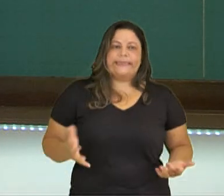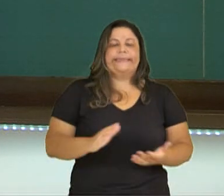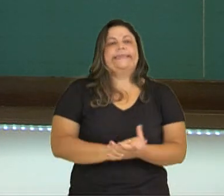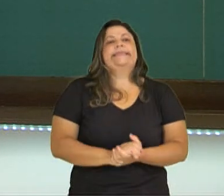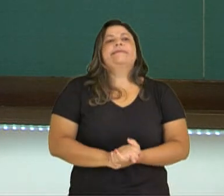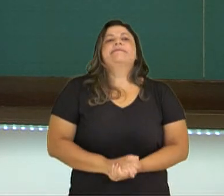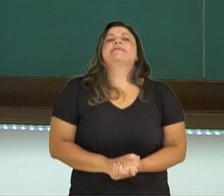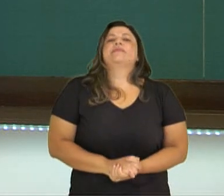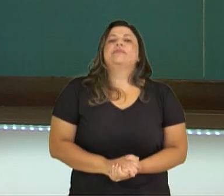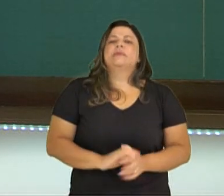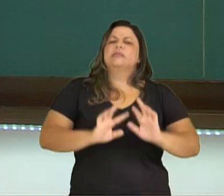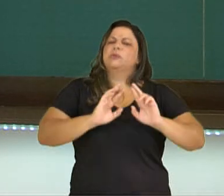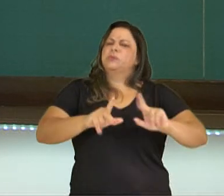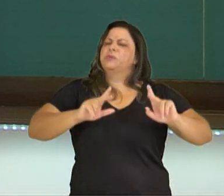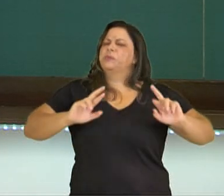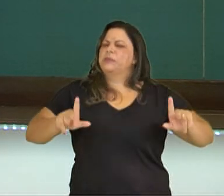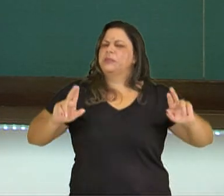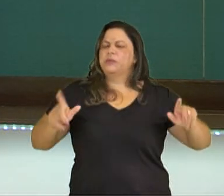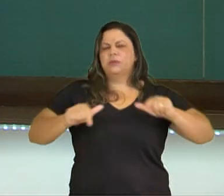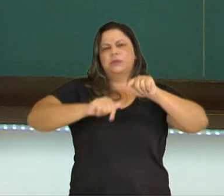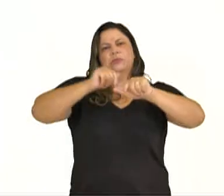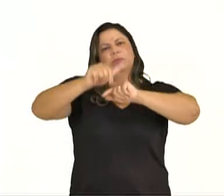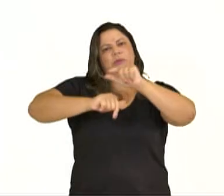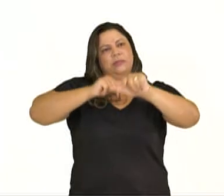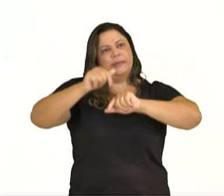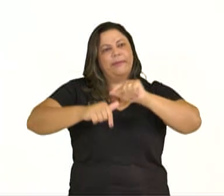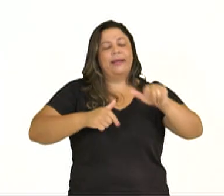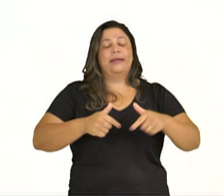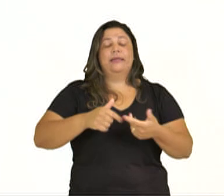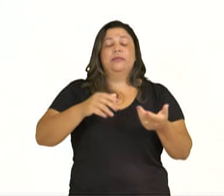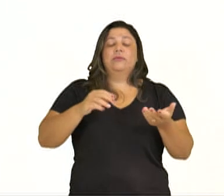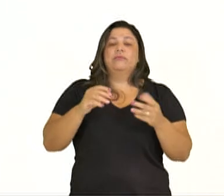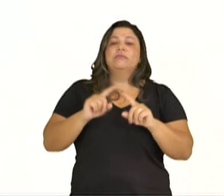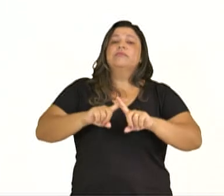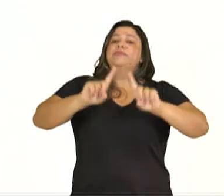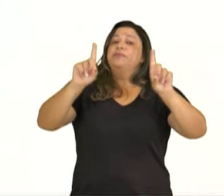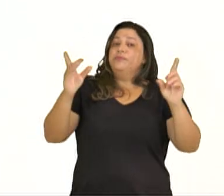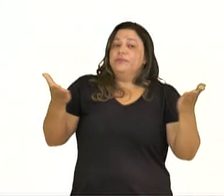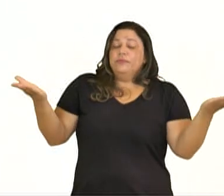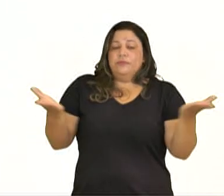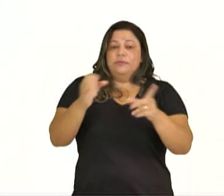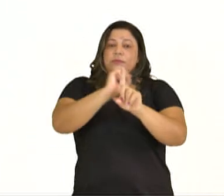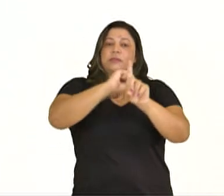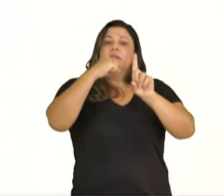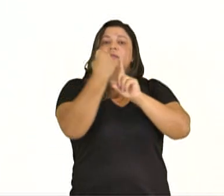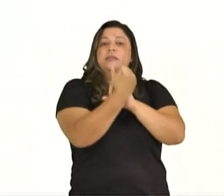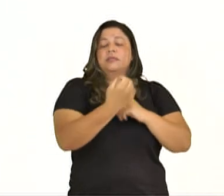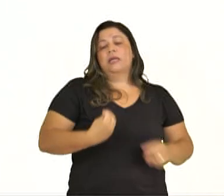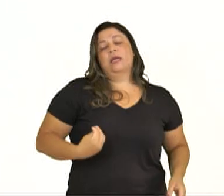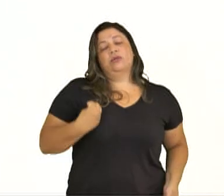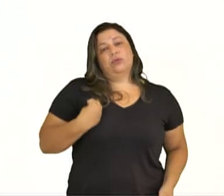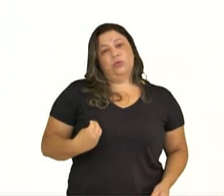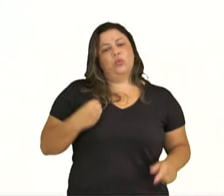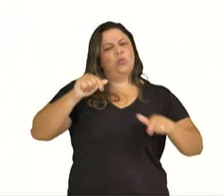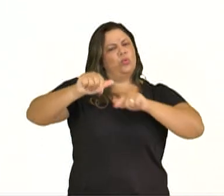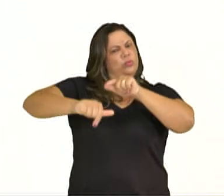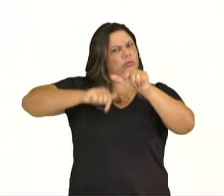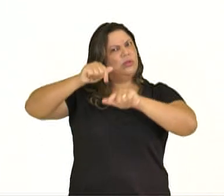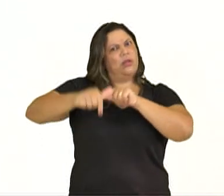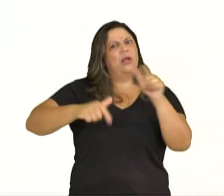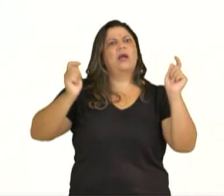sugerindo ali para nós diferentes tipos de trabalho. Na realidade, a sociedade em que a gente vive, o trabalho deveria